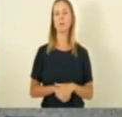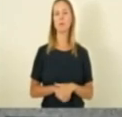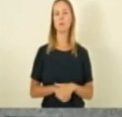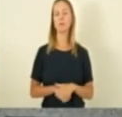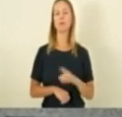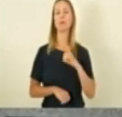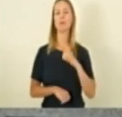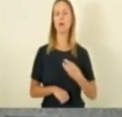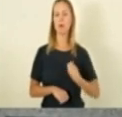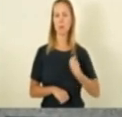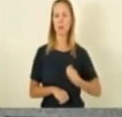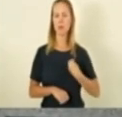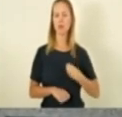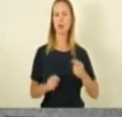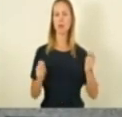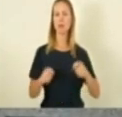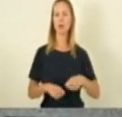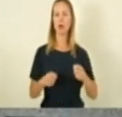há quórum,